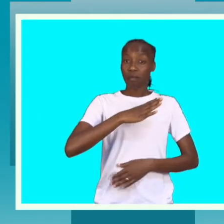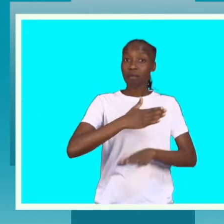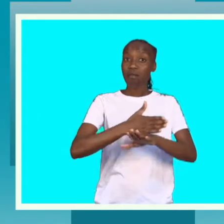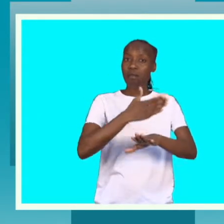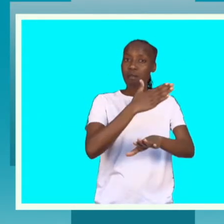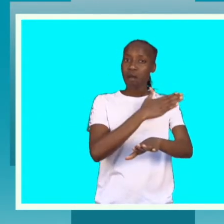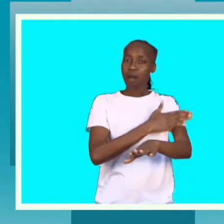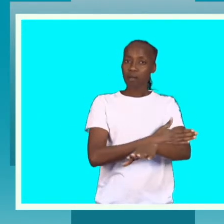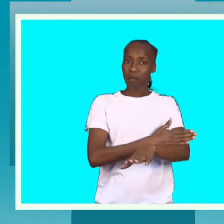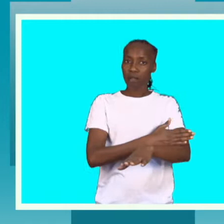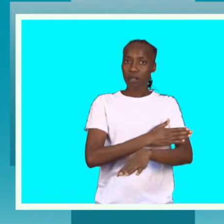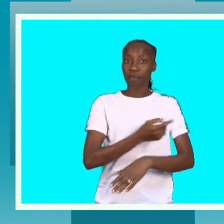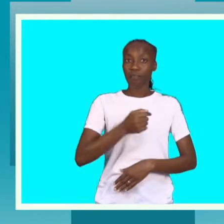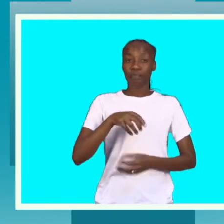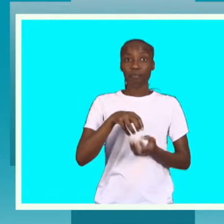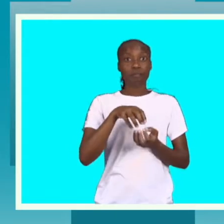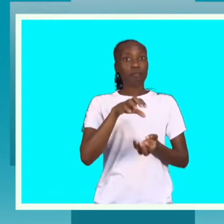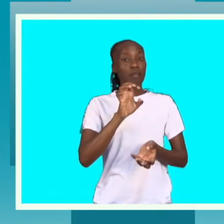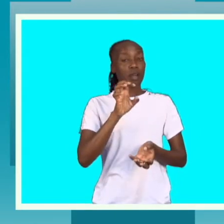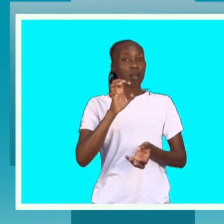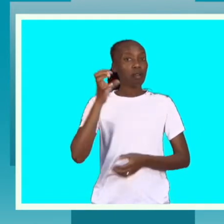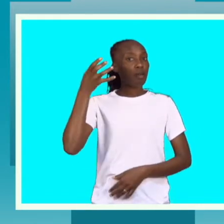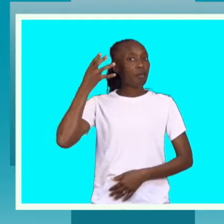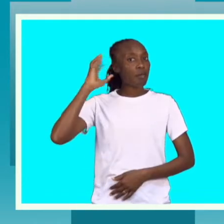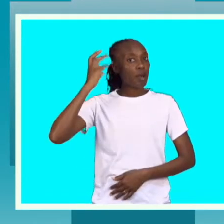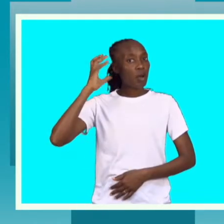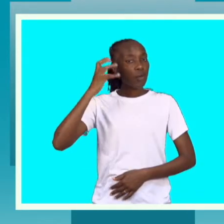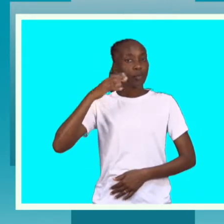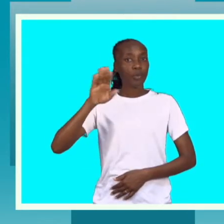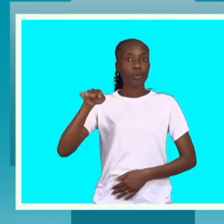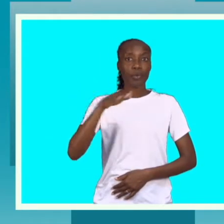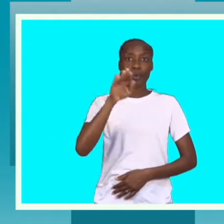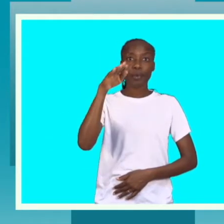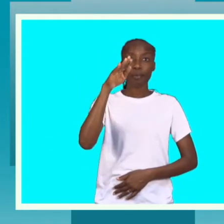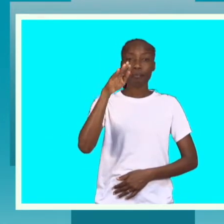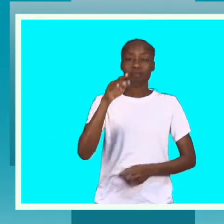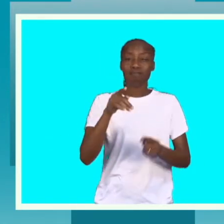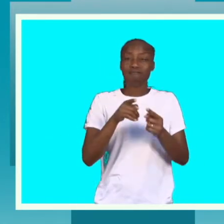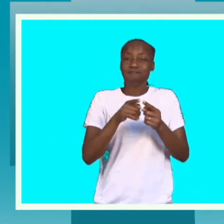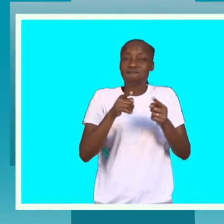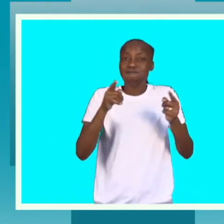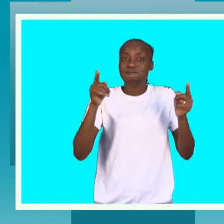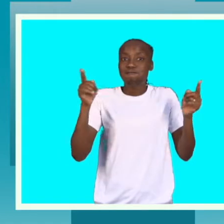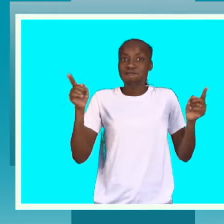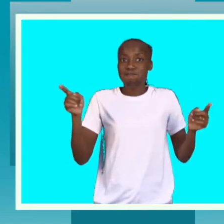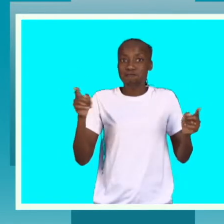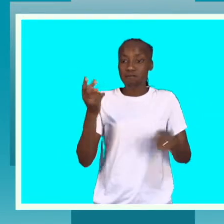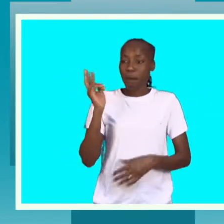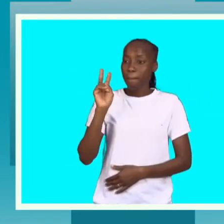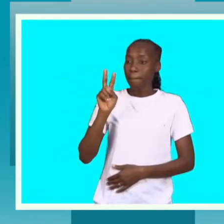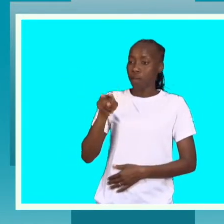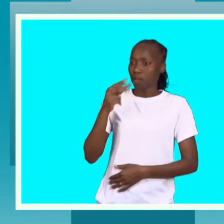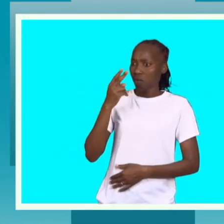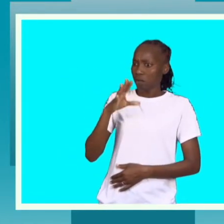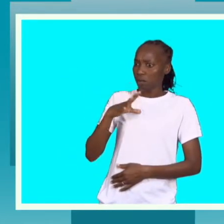eu assustei o barulho daquela cobra com um perito. Eu comecei a ver, ih, o que é isso? É